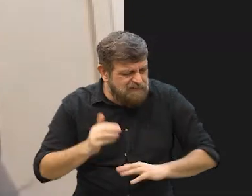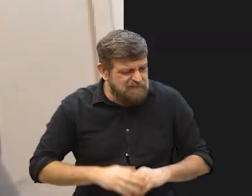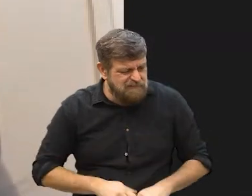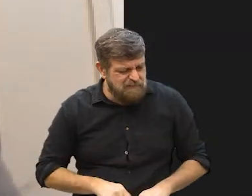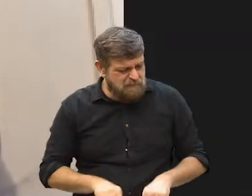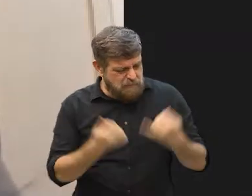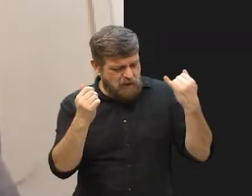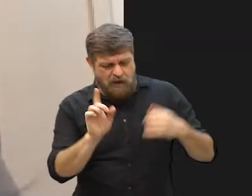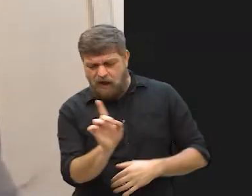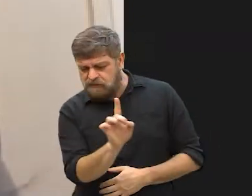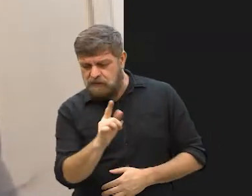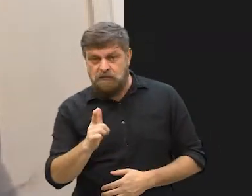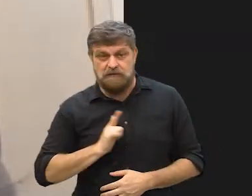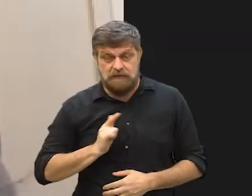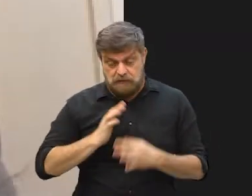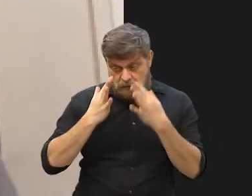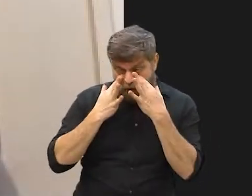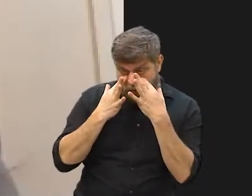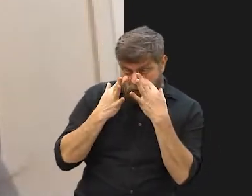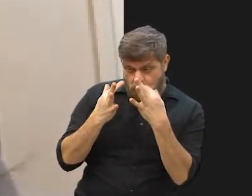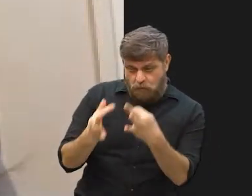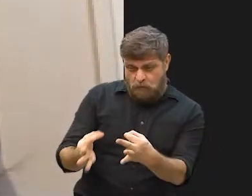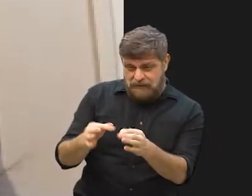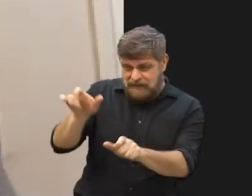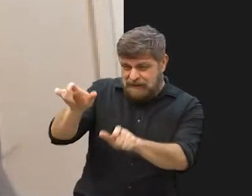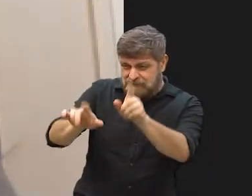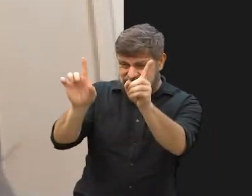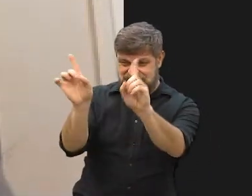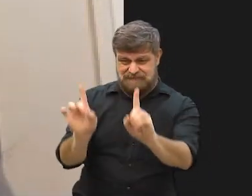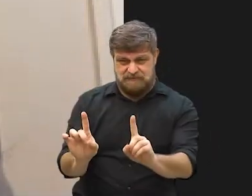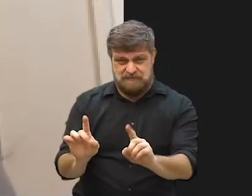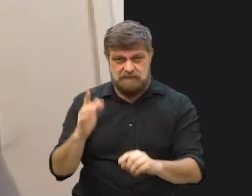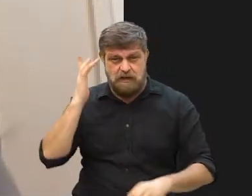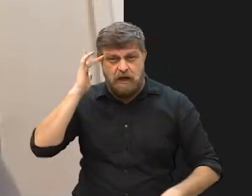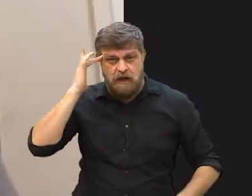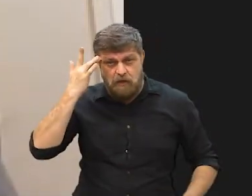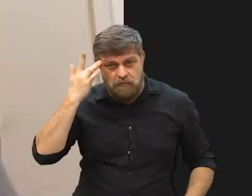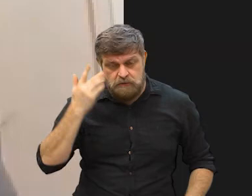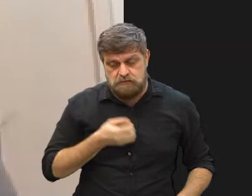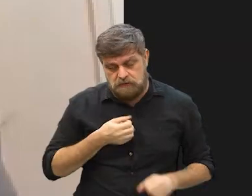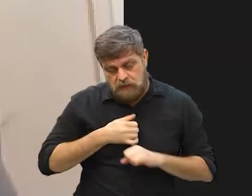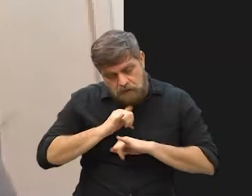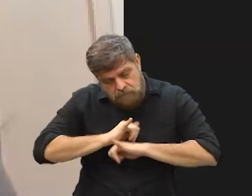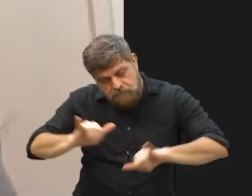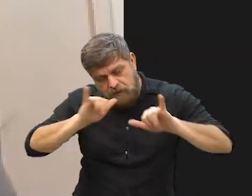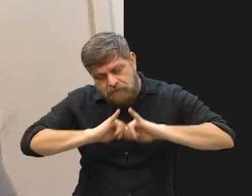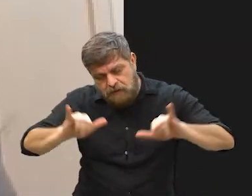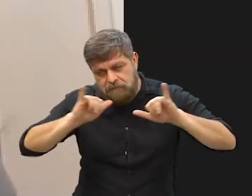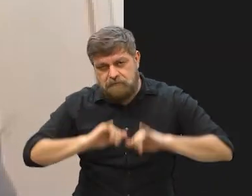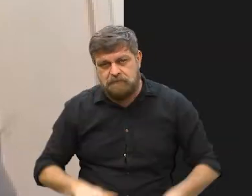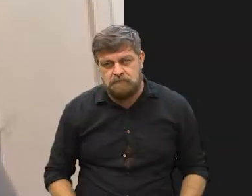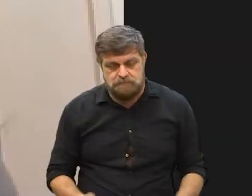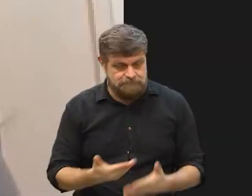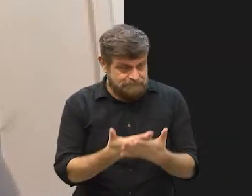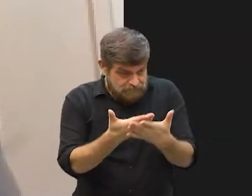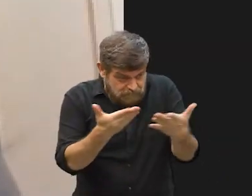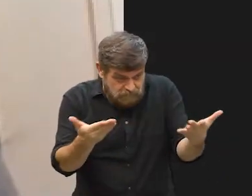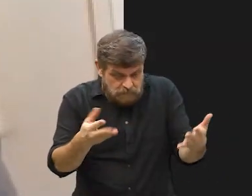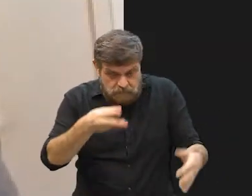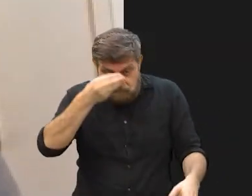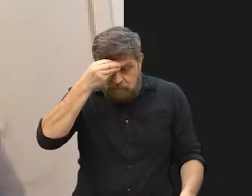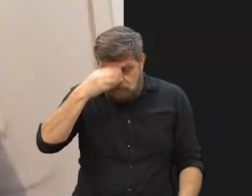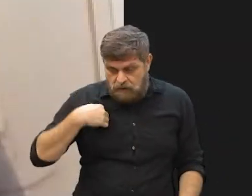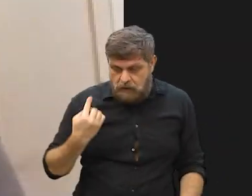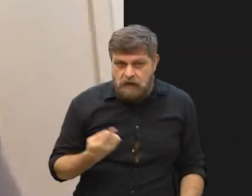Tem que ter sim, um olhar para as pessoas com deficiência. Eu acho que é isso a mensagem que eu gostaria de deixar para vocês, e que a